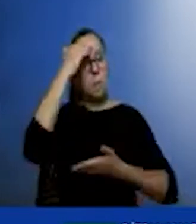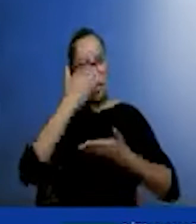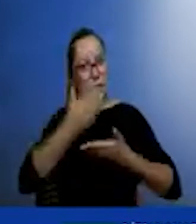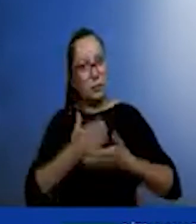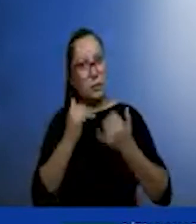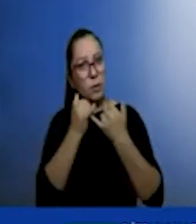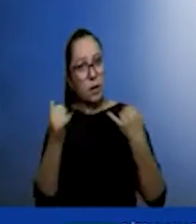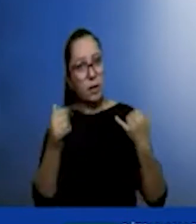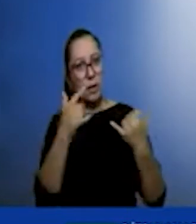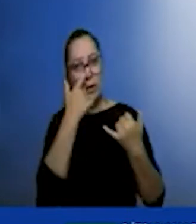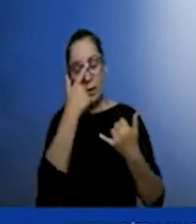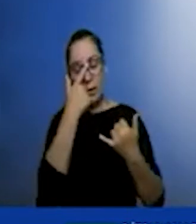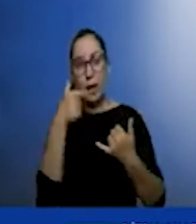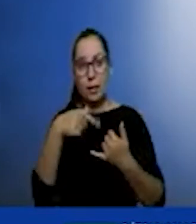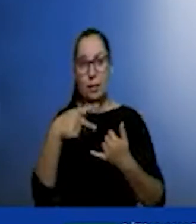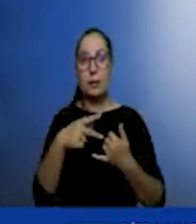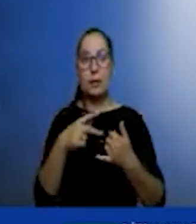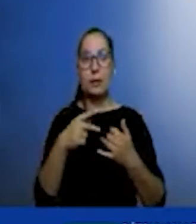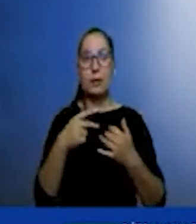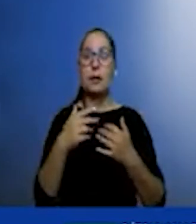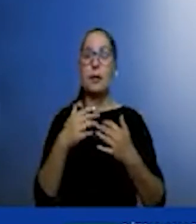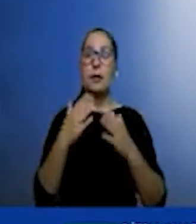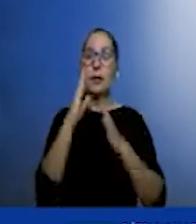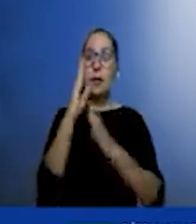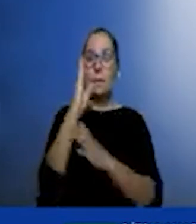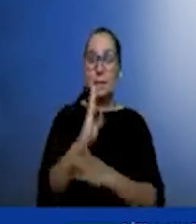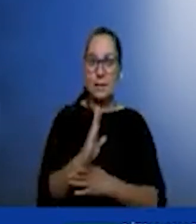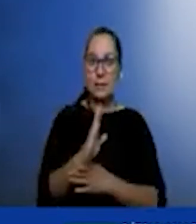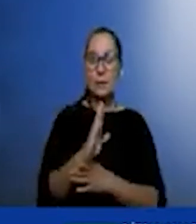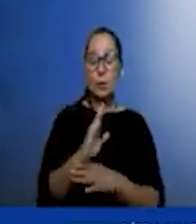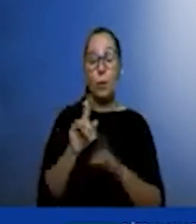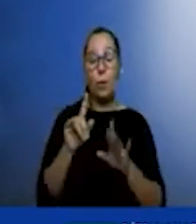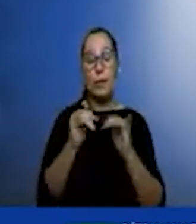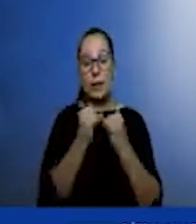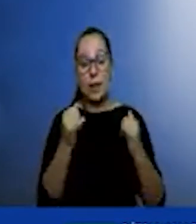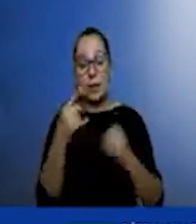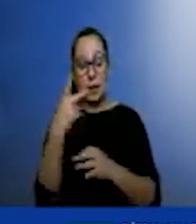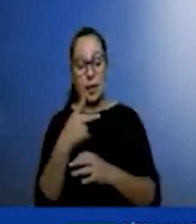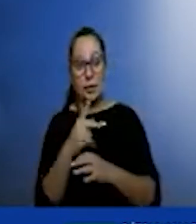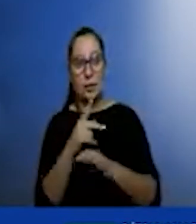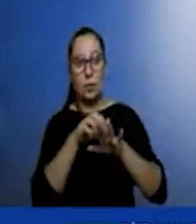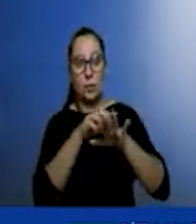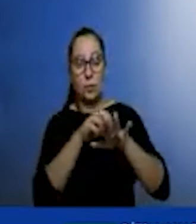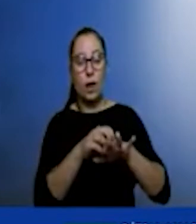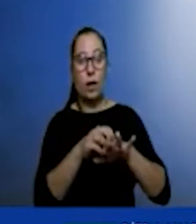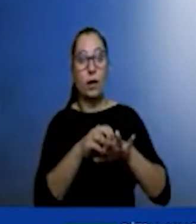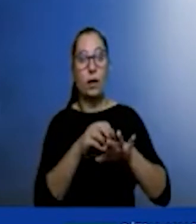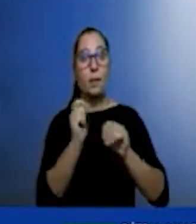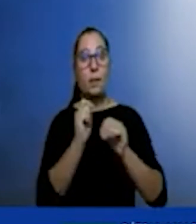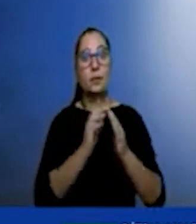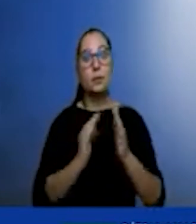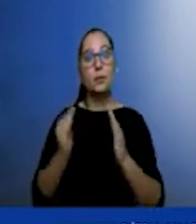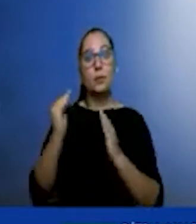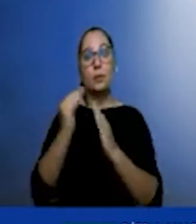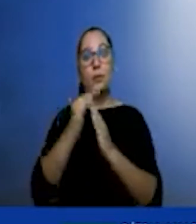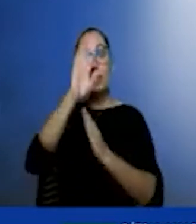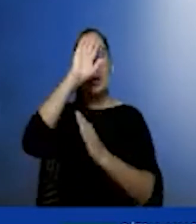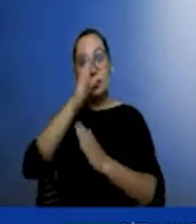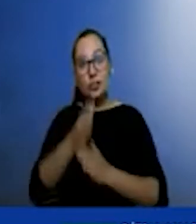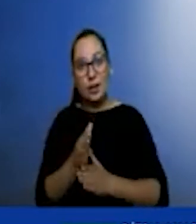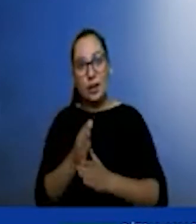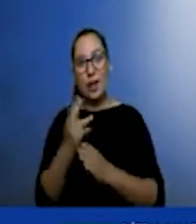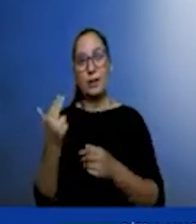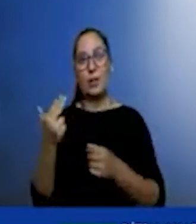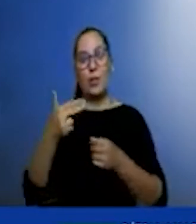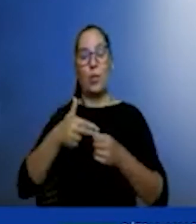frota no Brasil em alguma medida, talvez essa eletrificação aqui acabe passando direto para o tema da célula de combustível, que não